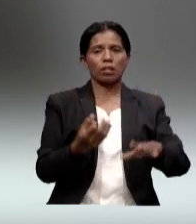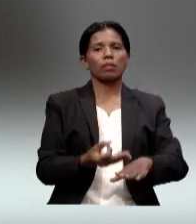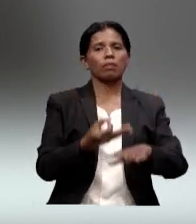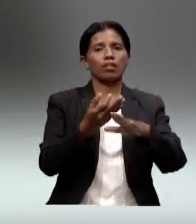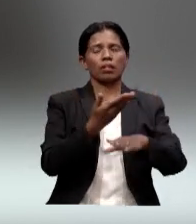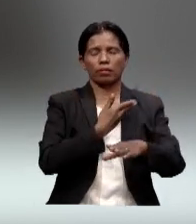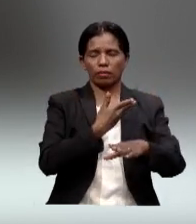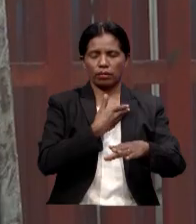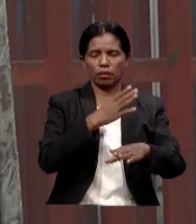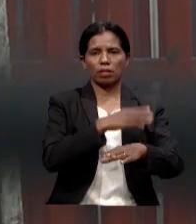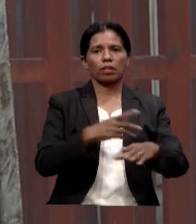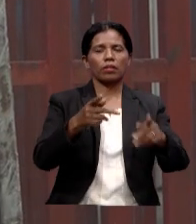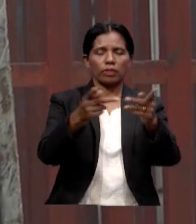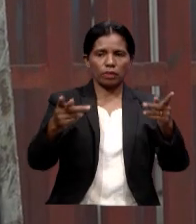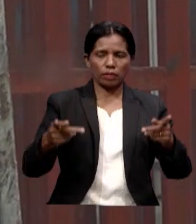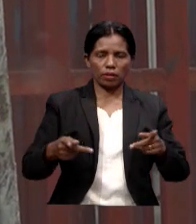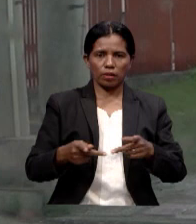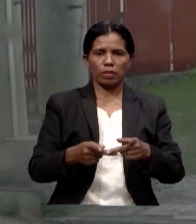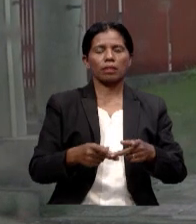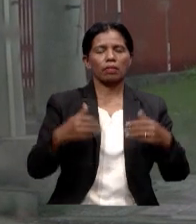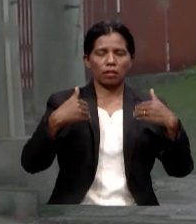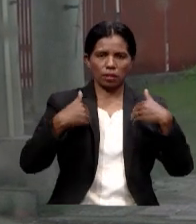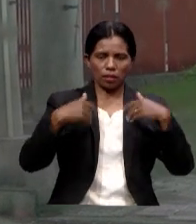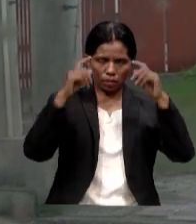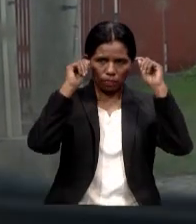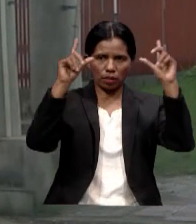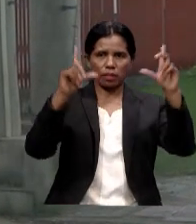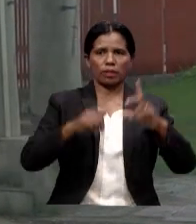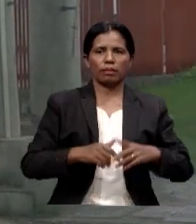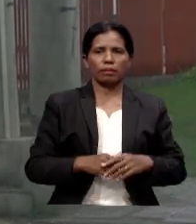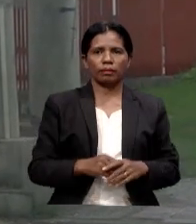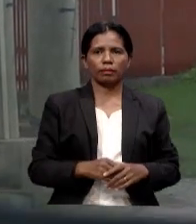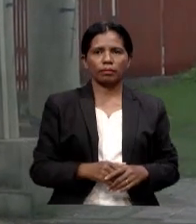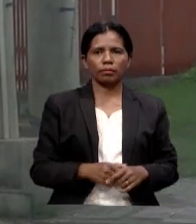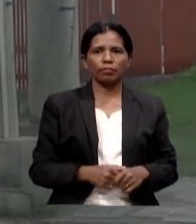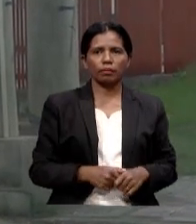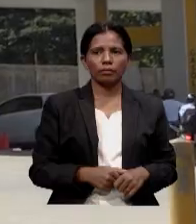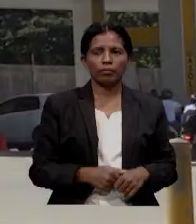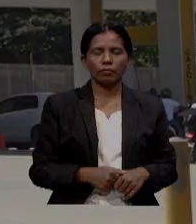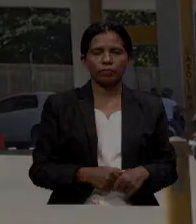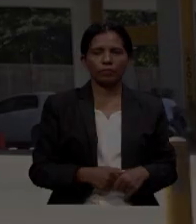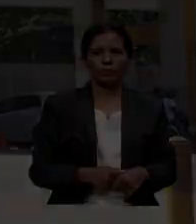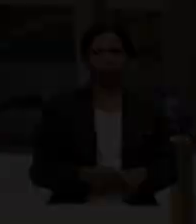e a cada posto abastecimento na be existe ia Timor-Leste. Leopoldina de Carvalho, David Gonçalves, Jemen.